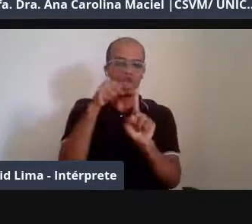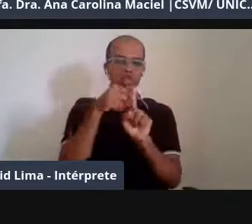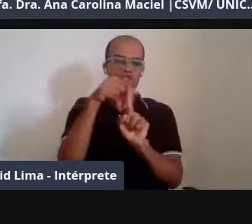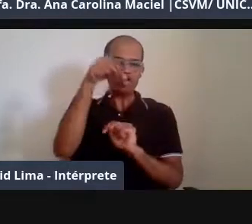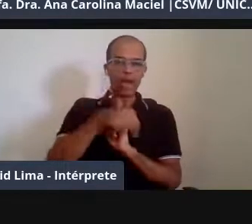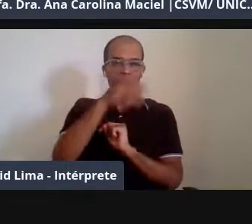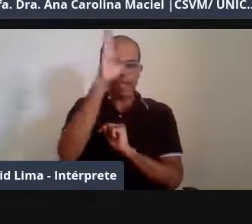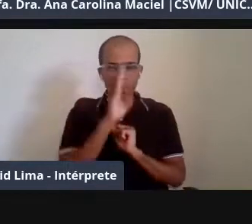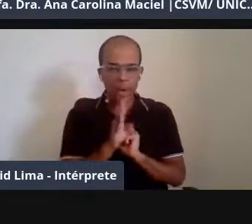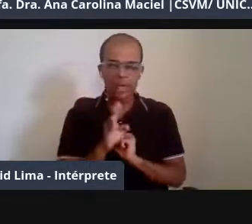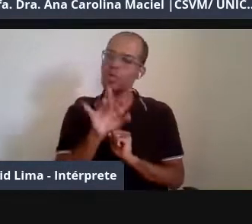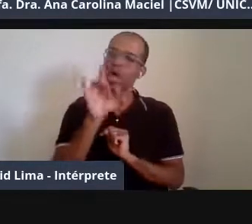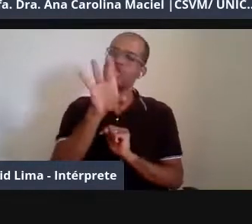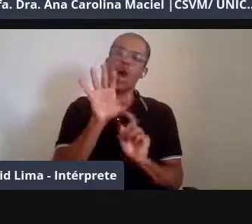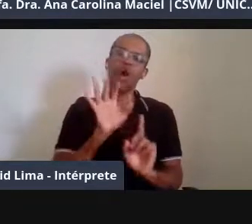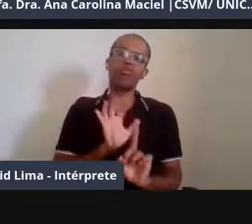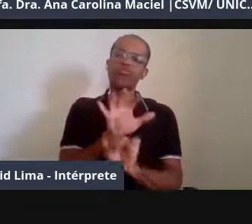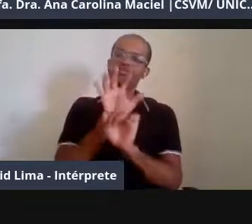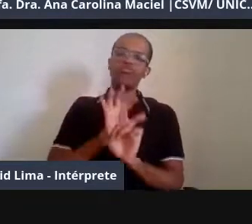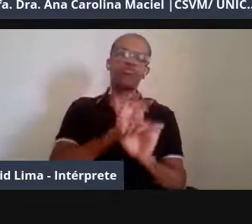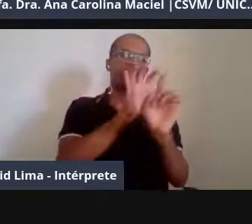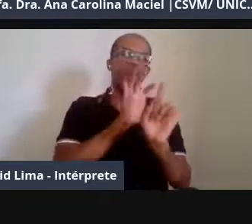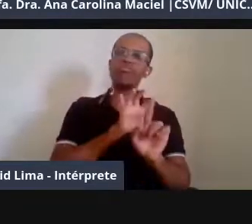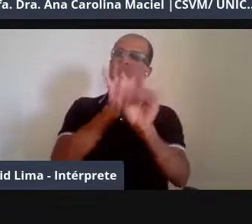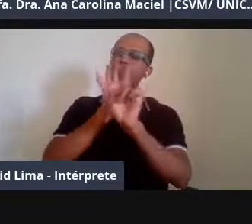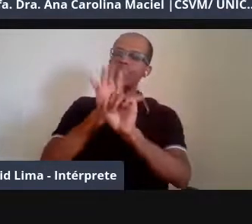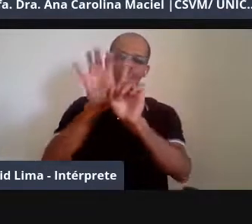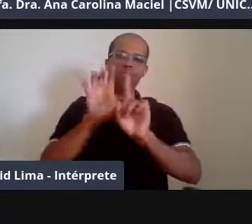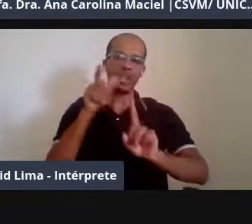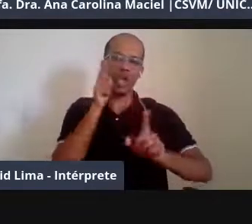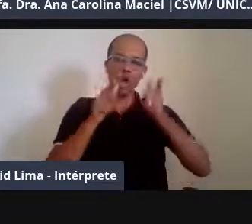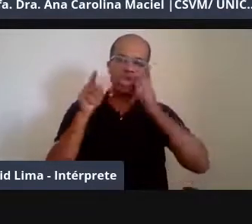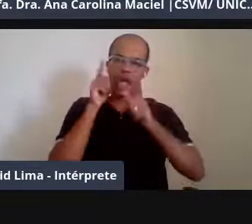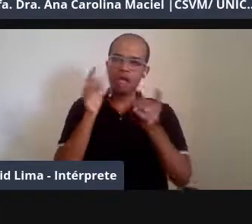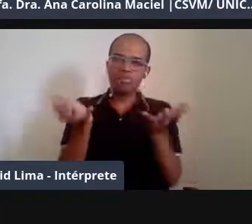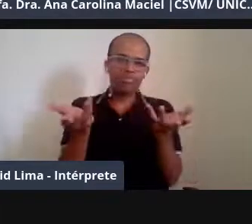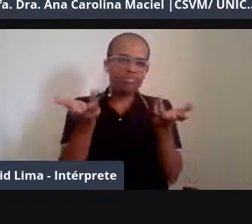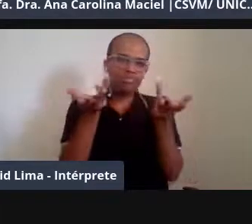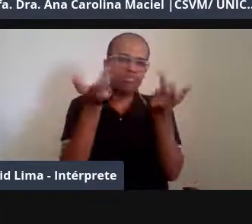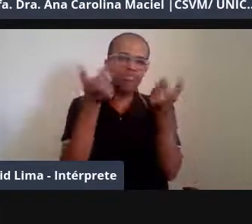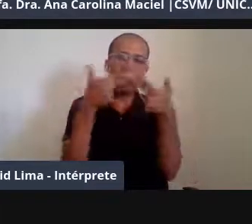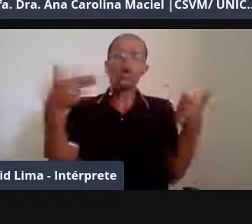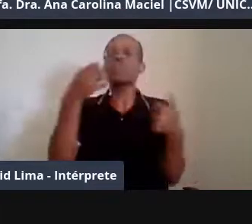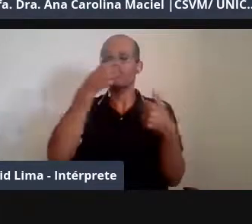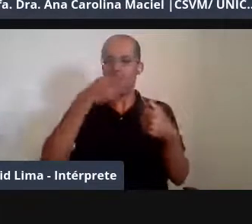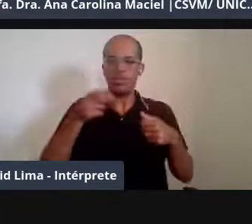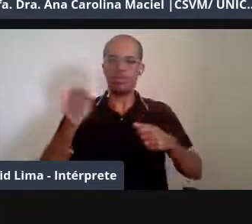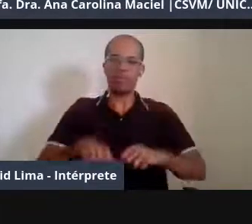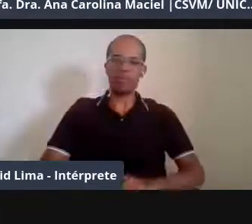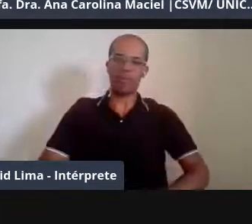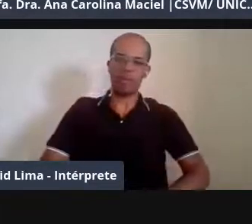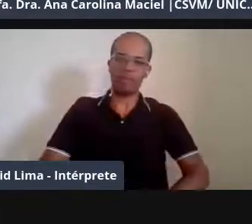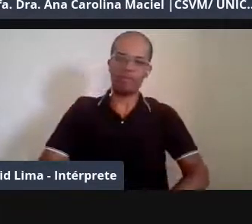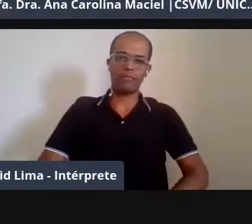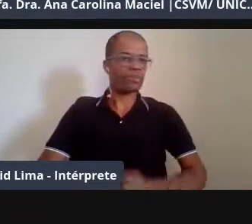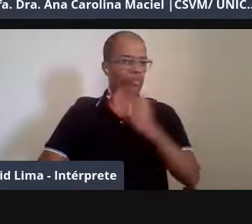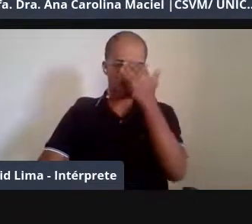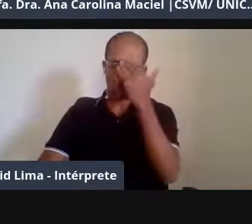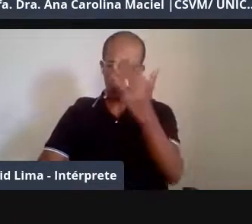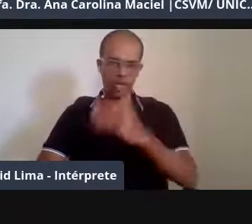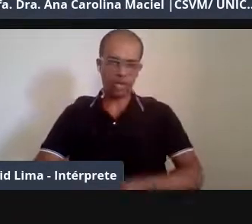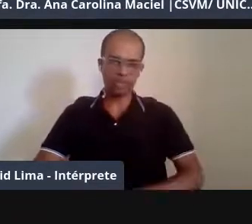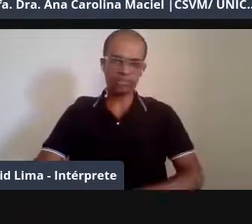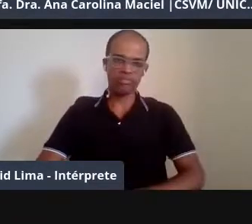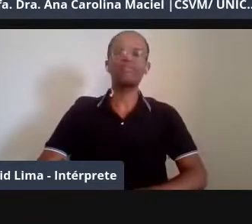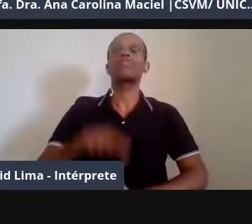que basta cultivar, que eu acho que a gente dá para colher frutos bem melhores ainda. Muito obrigado e, mais